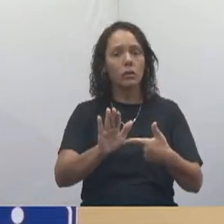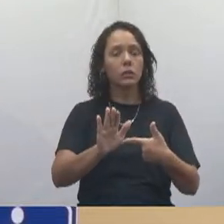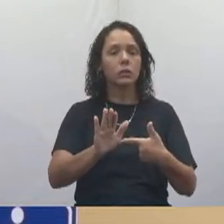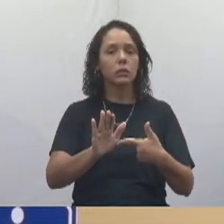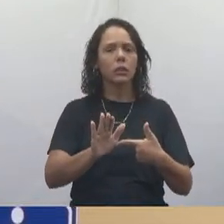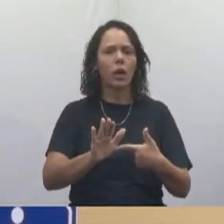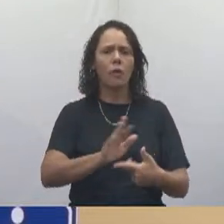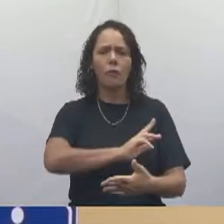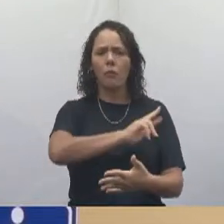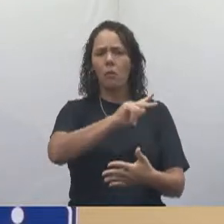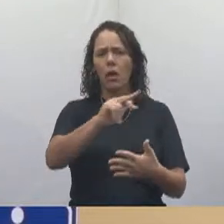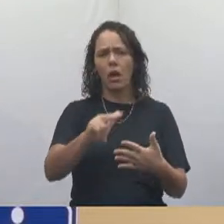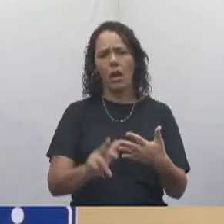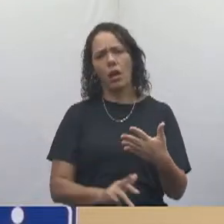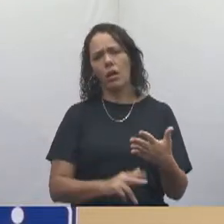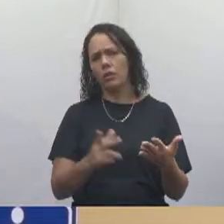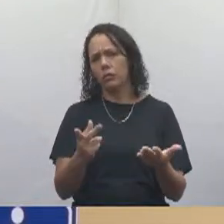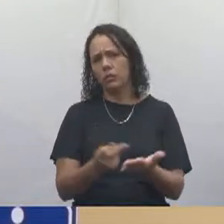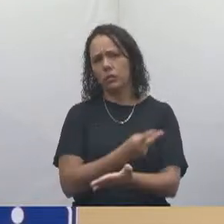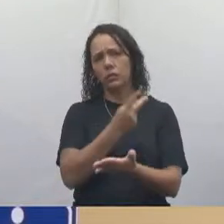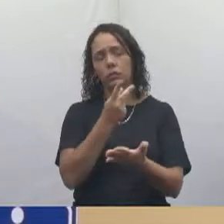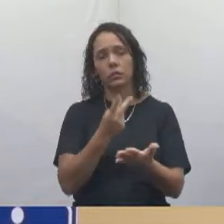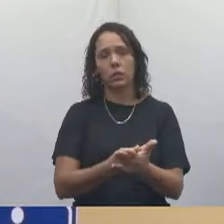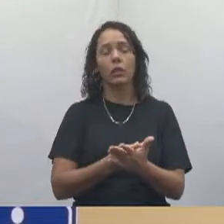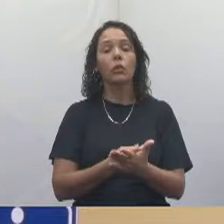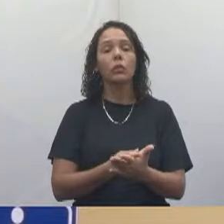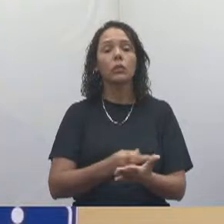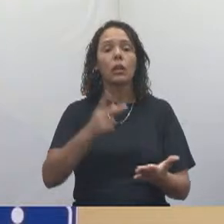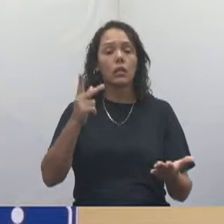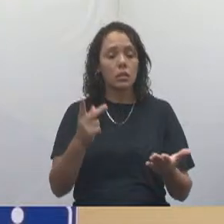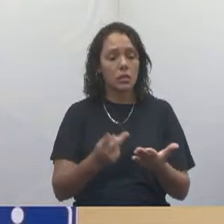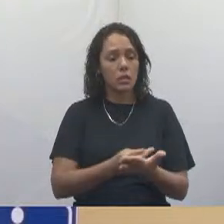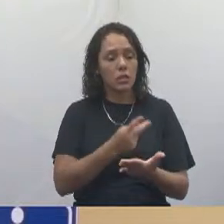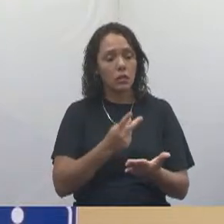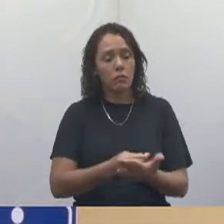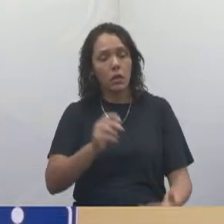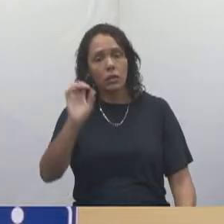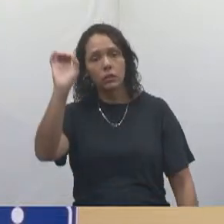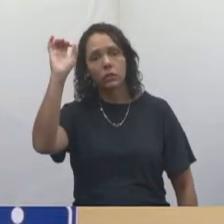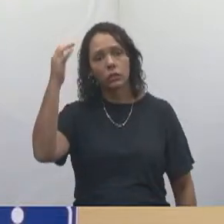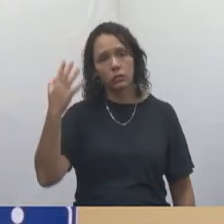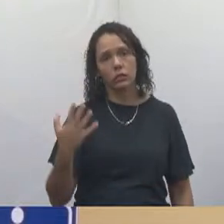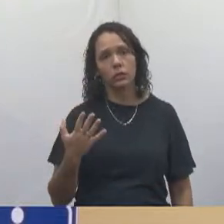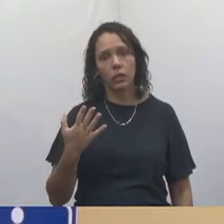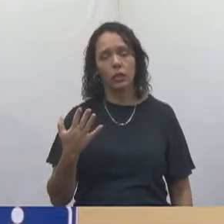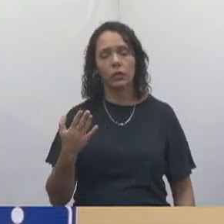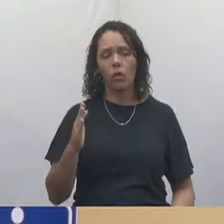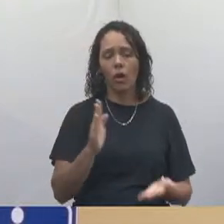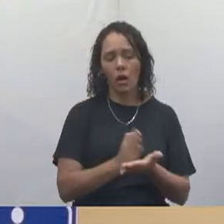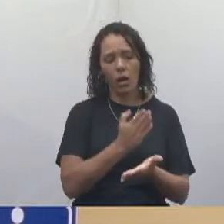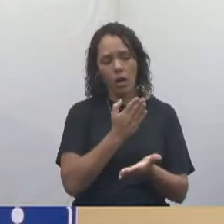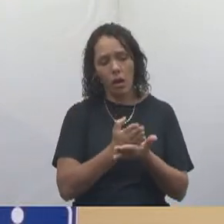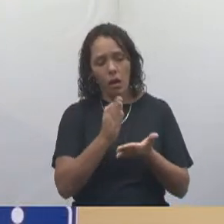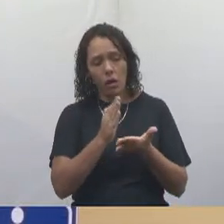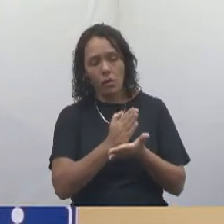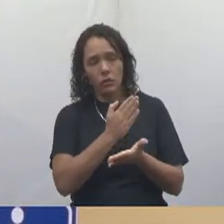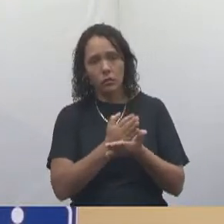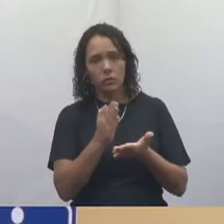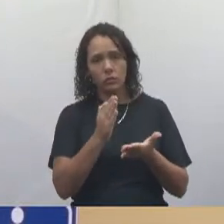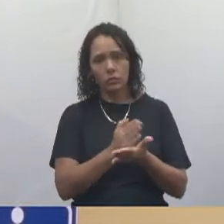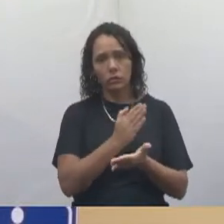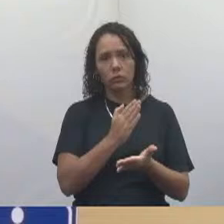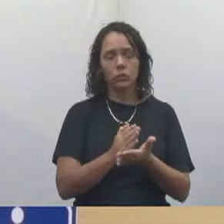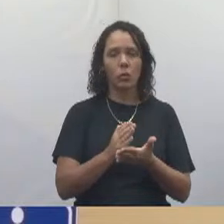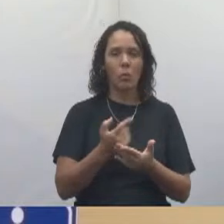de irregularidades. São falhas que acontecem, algumas delas por